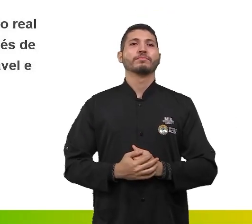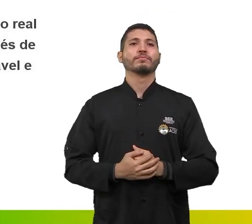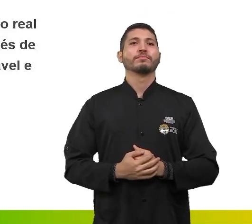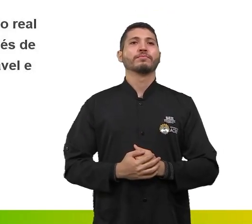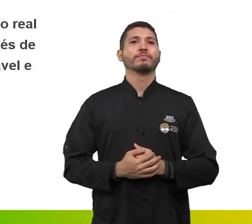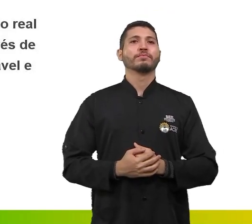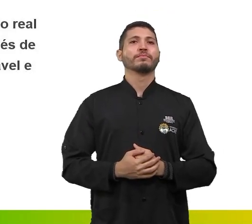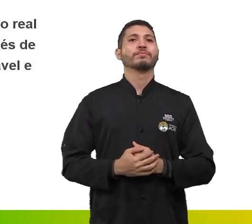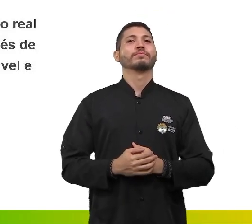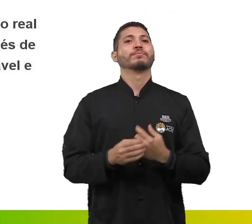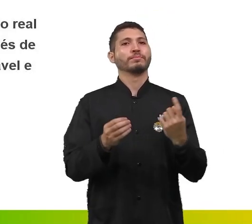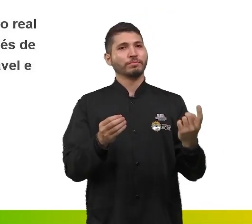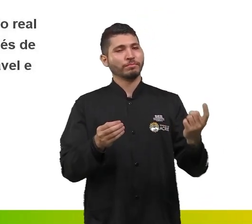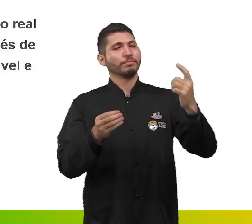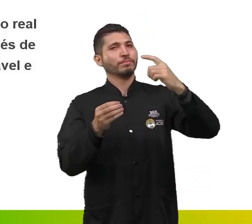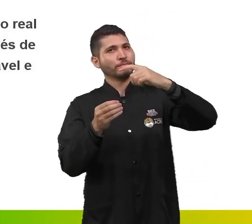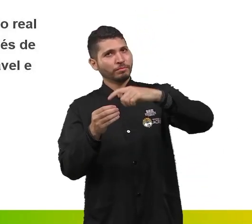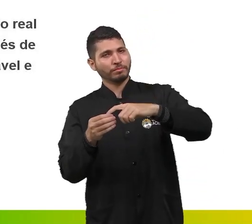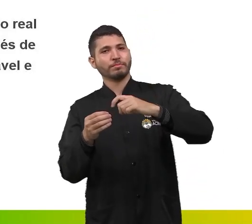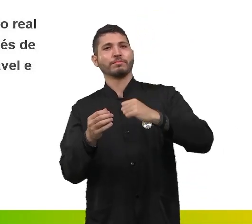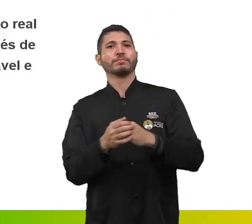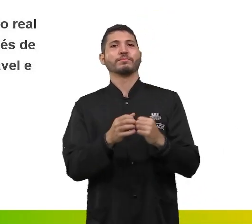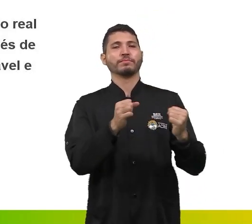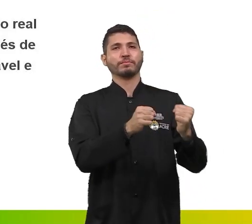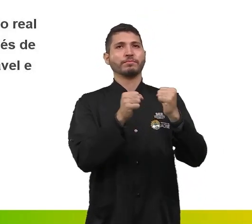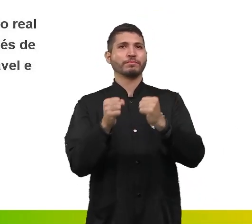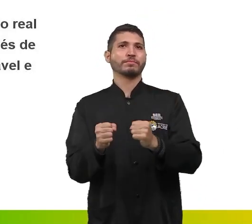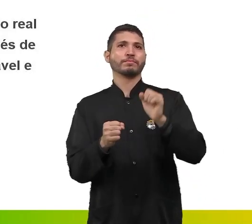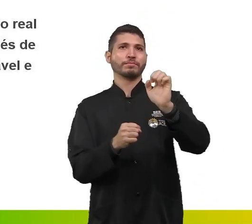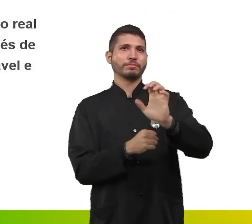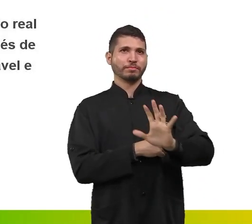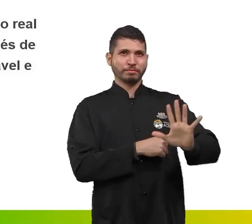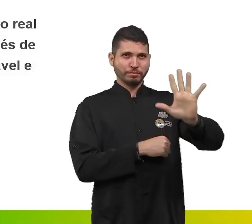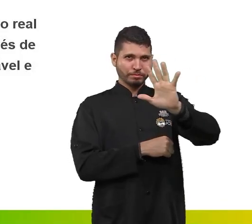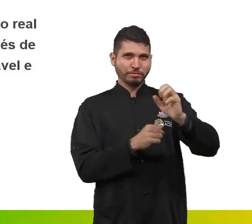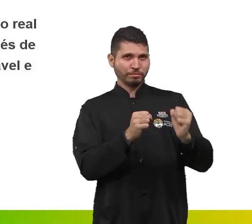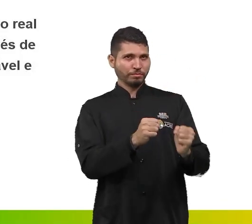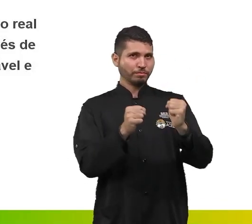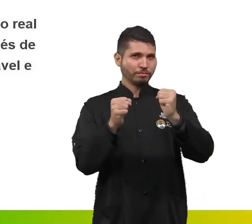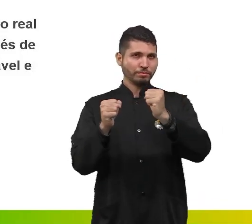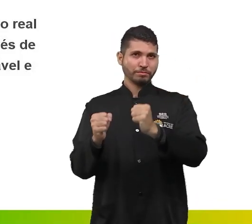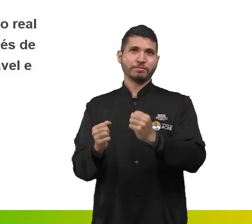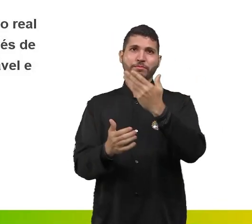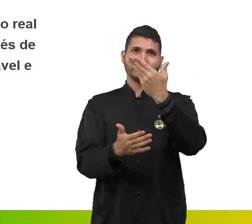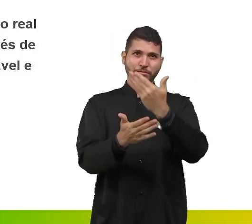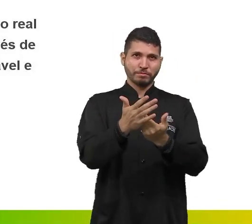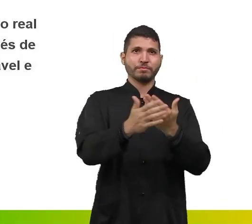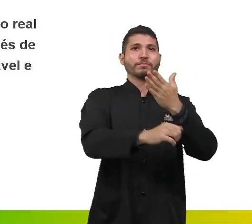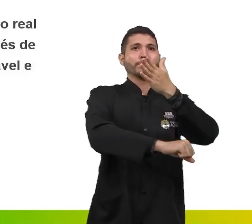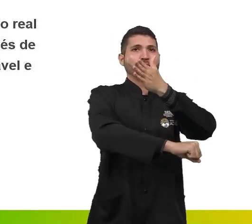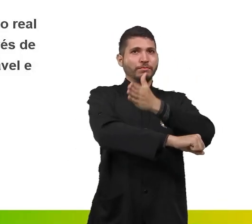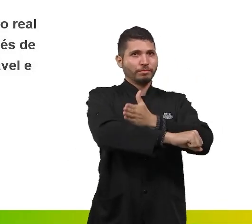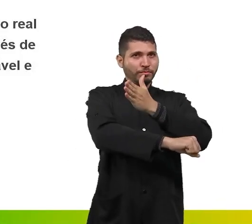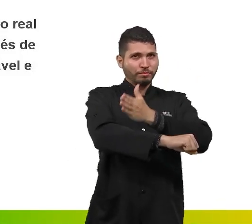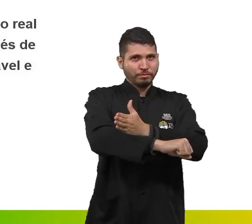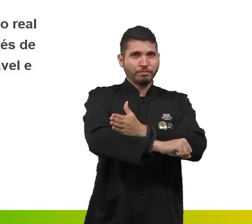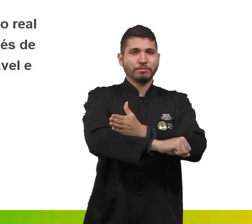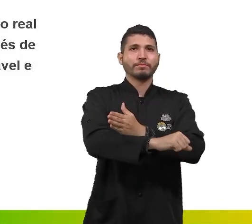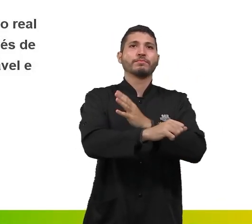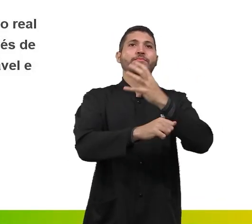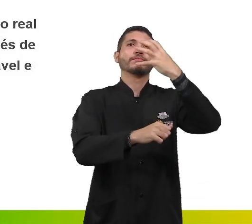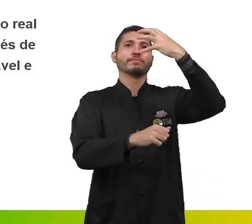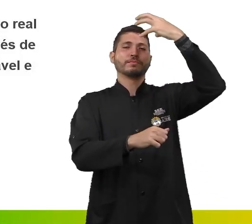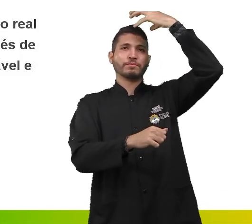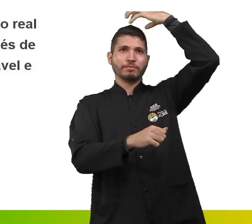retomam o poder total na Europa. Poder esse que foi perdido durante a Idade Média. Então os